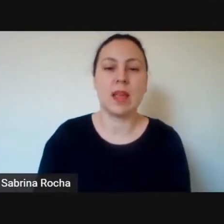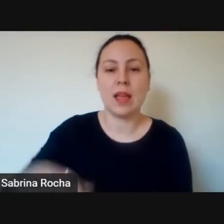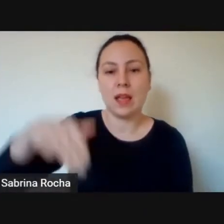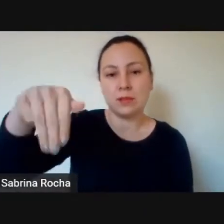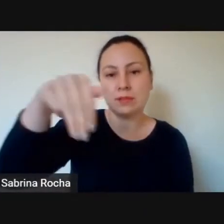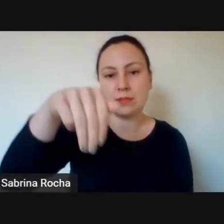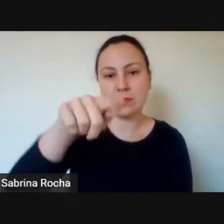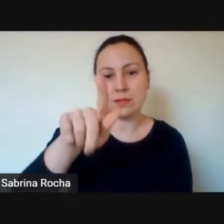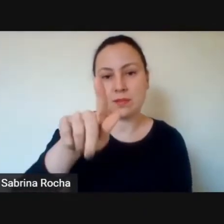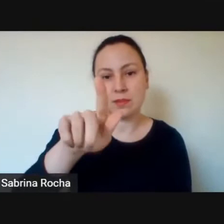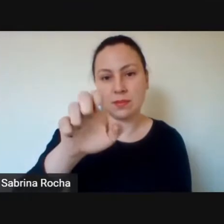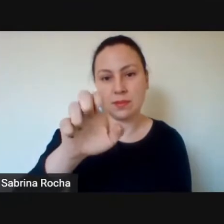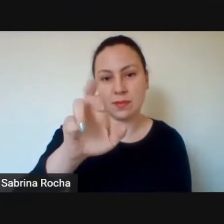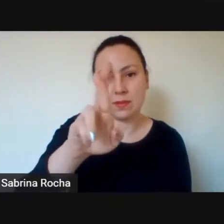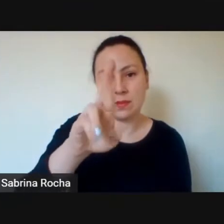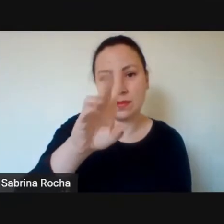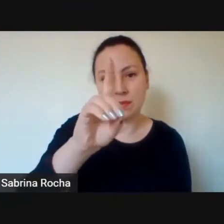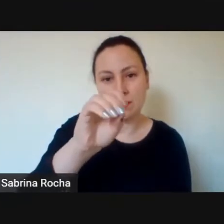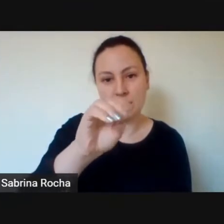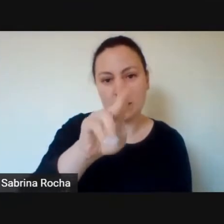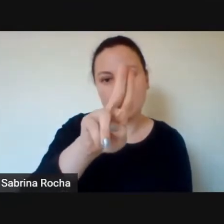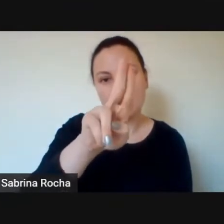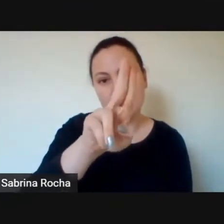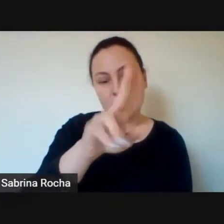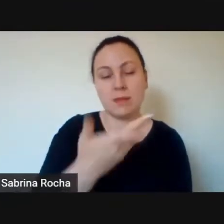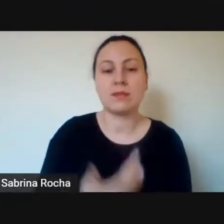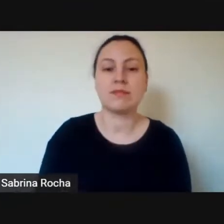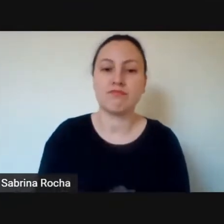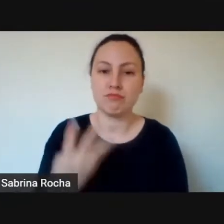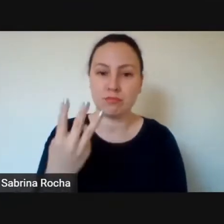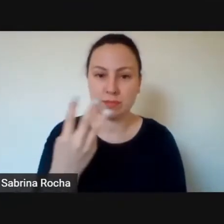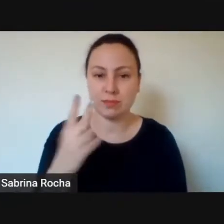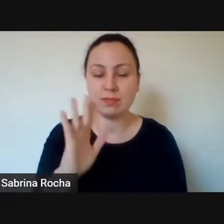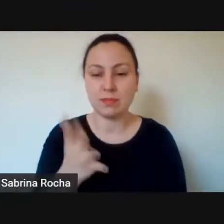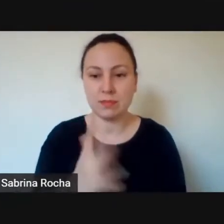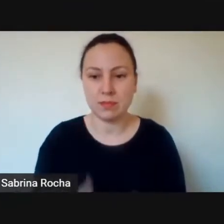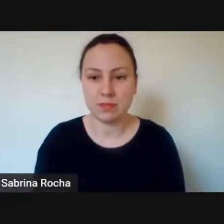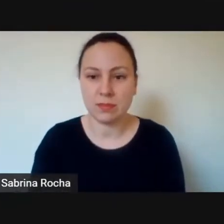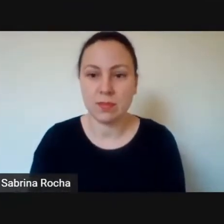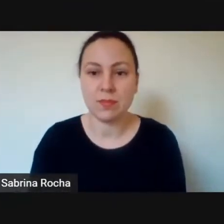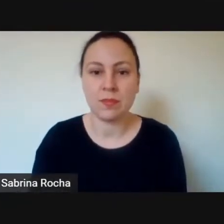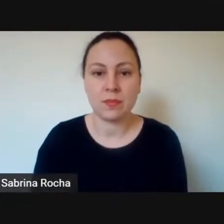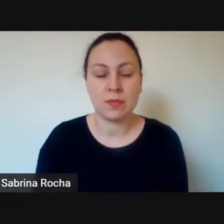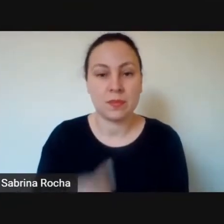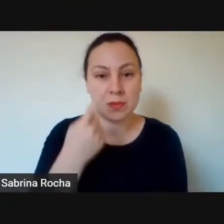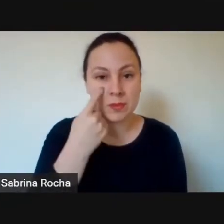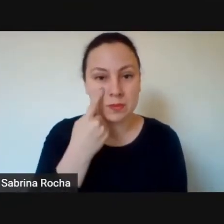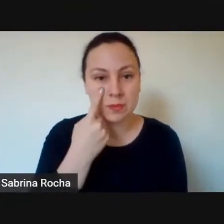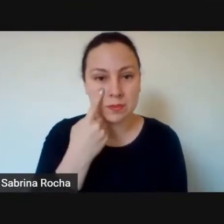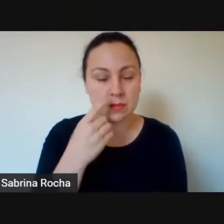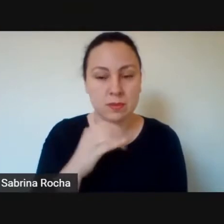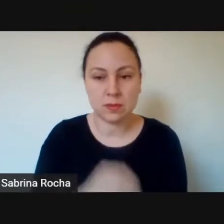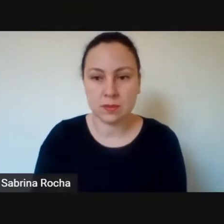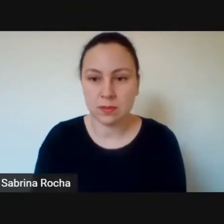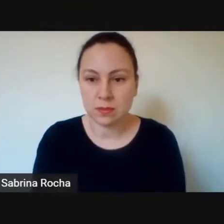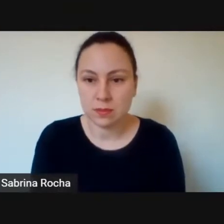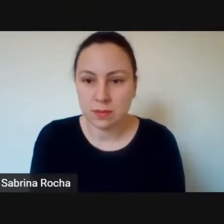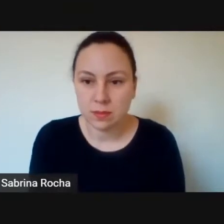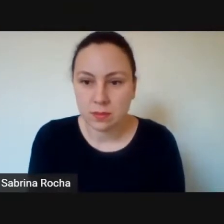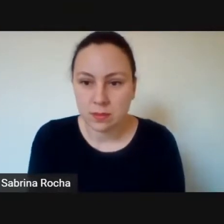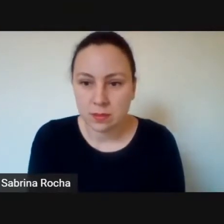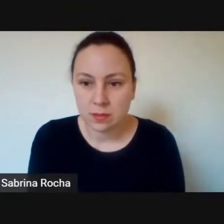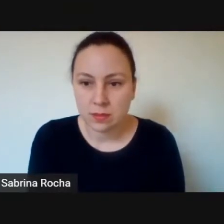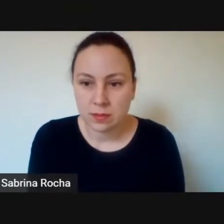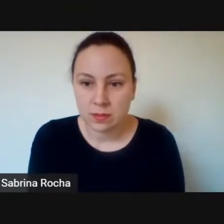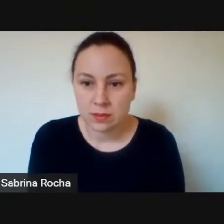tem esse canal, mas a gente está aí nas redes dos três canais. Vou verificar agora com a produção, se Dunker está voltando, se faremos uma pequena